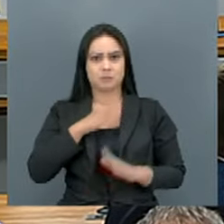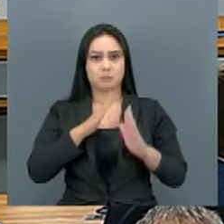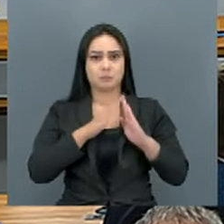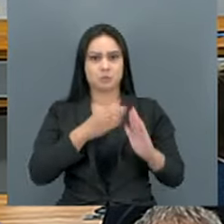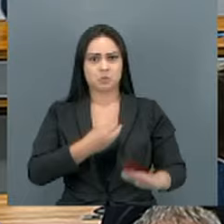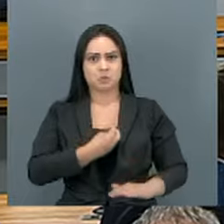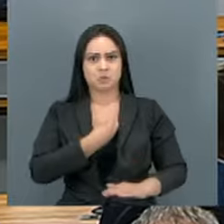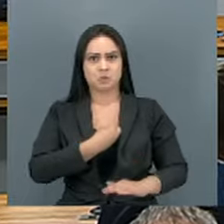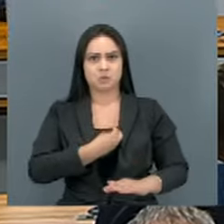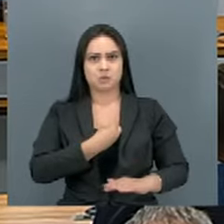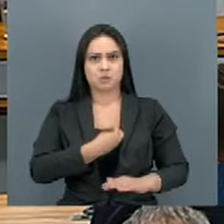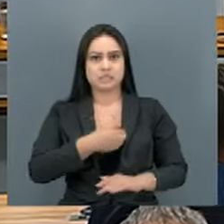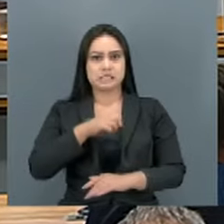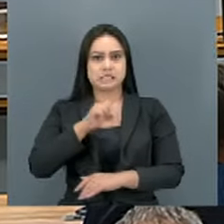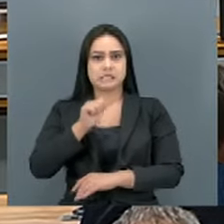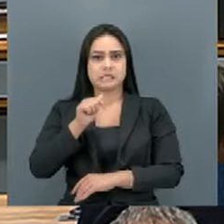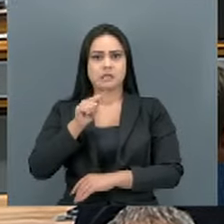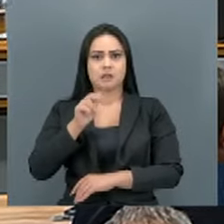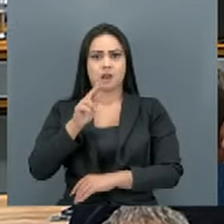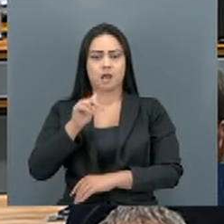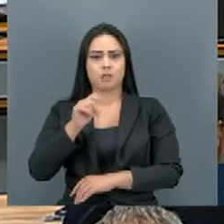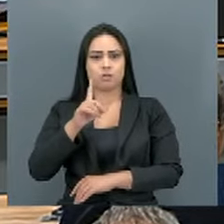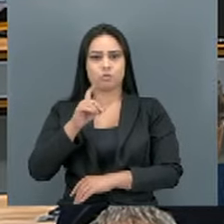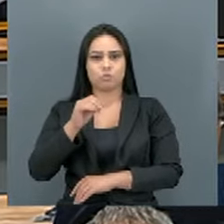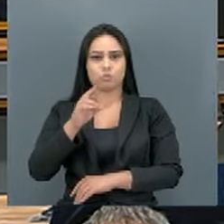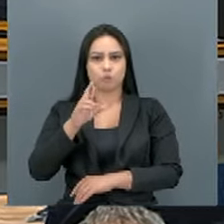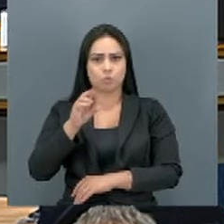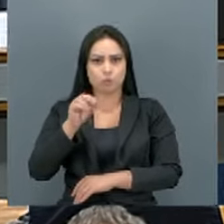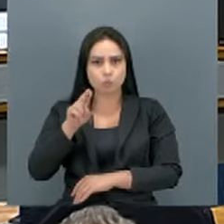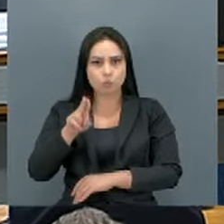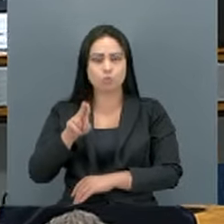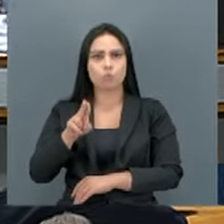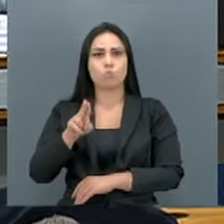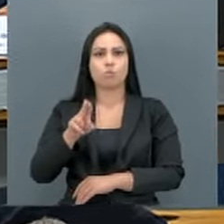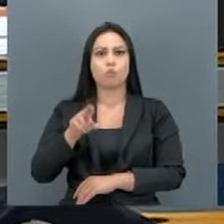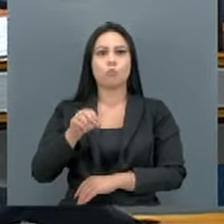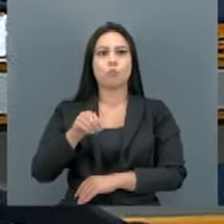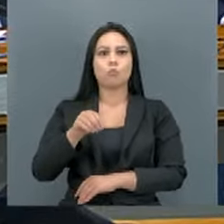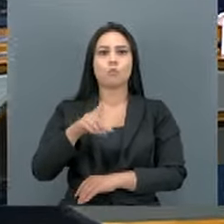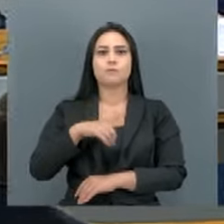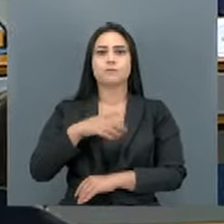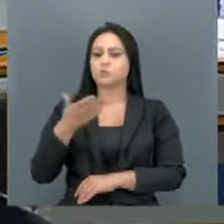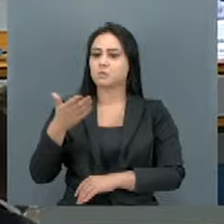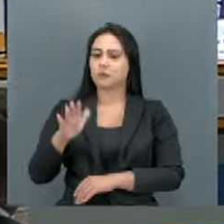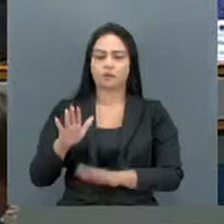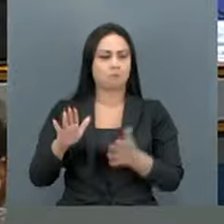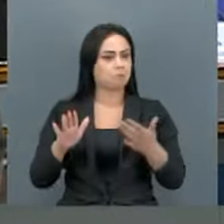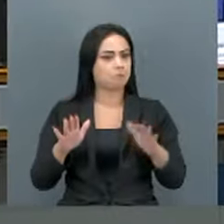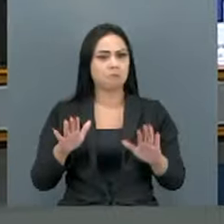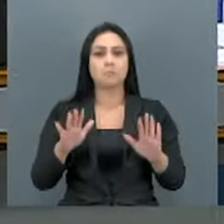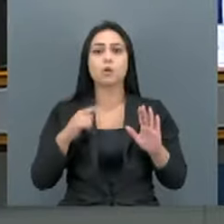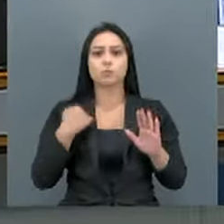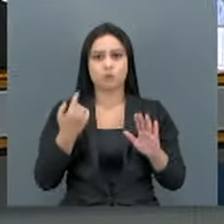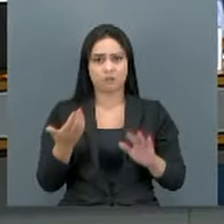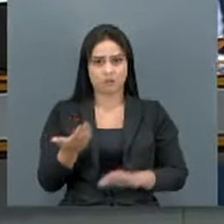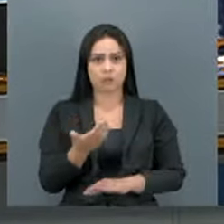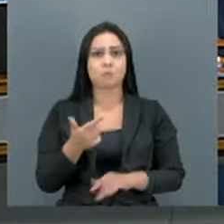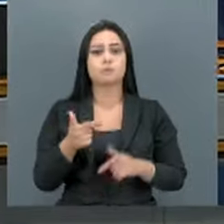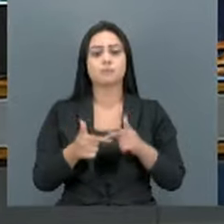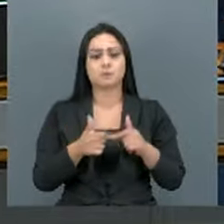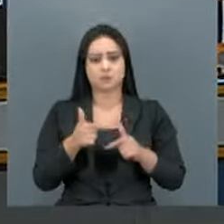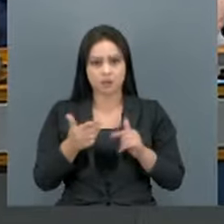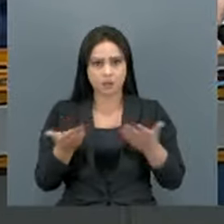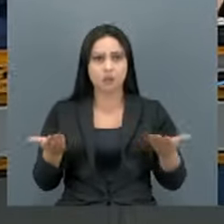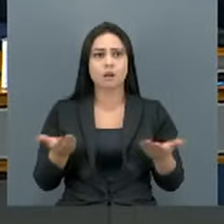terra indígena Sangradouro, tudo favorável. Mas quem não quer, nós queremos de trabalhar,